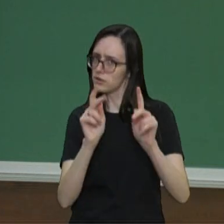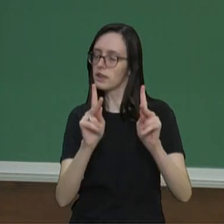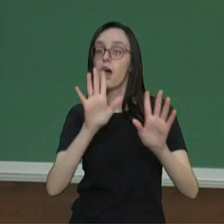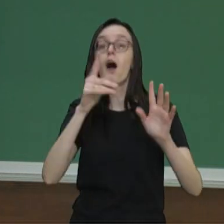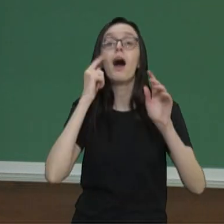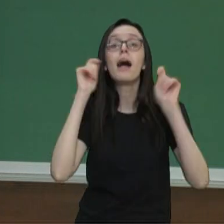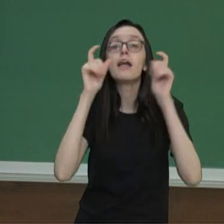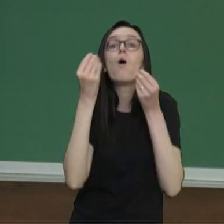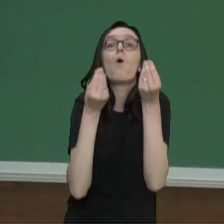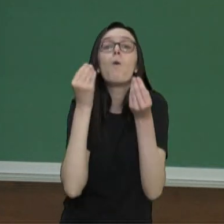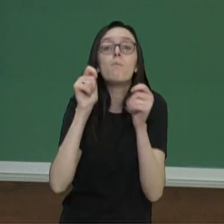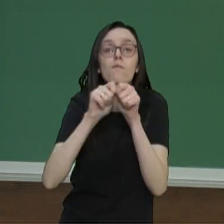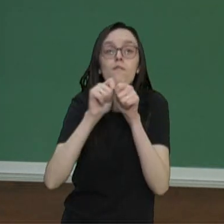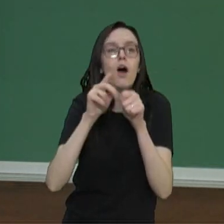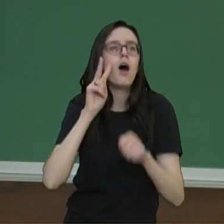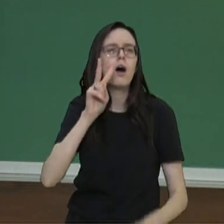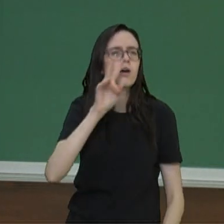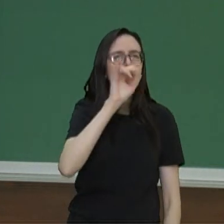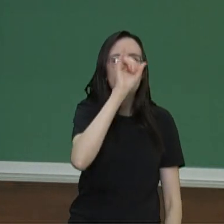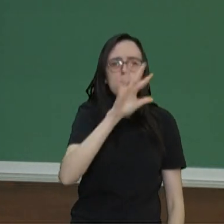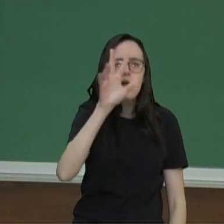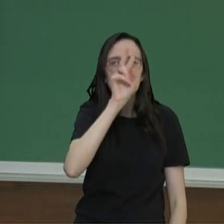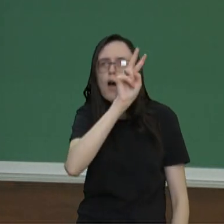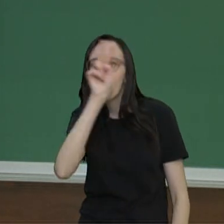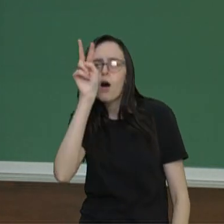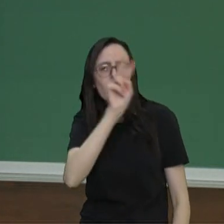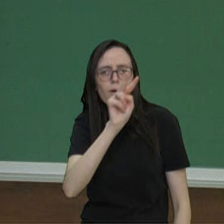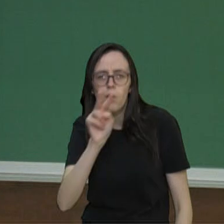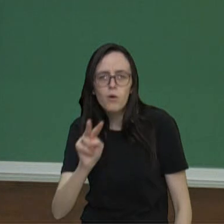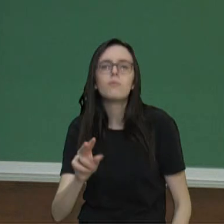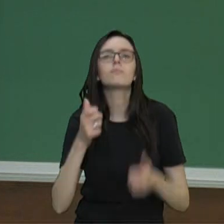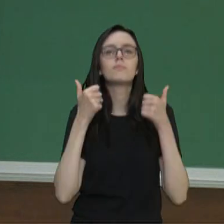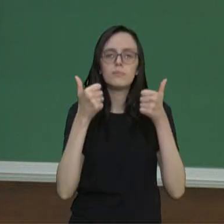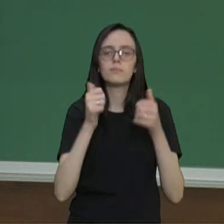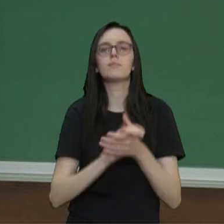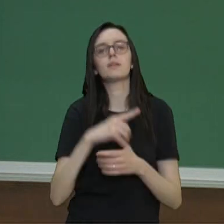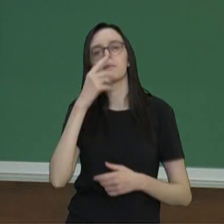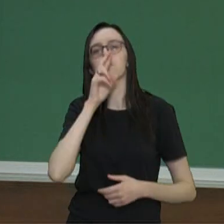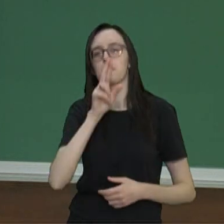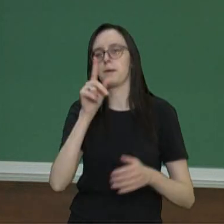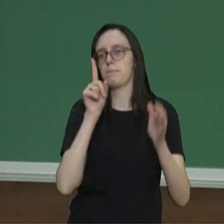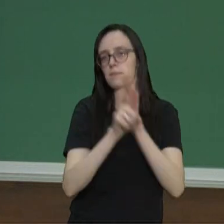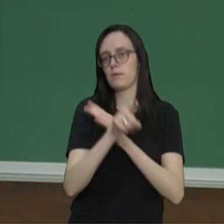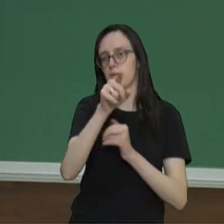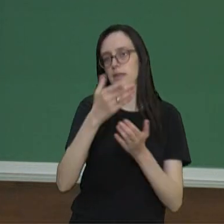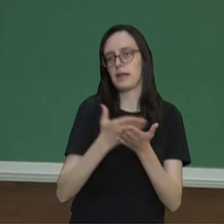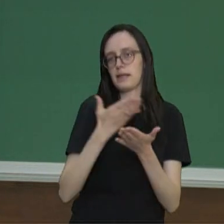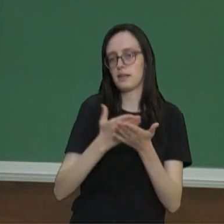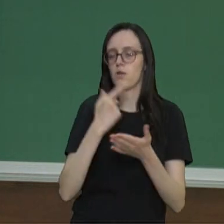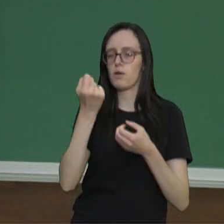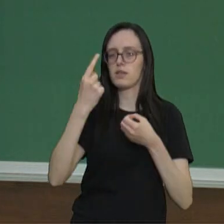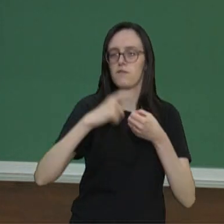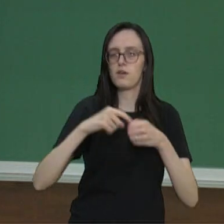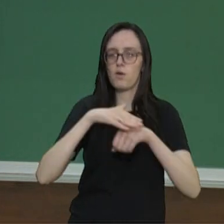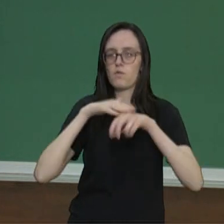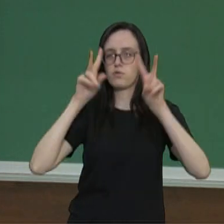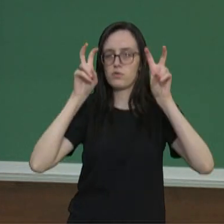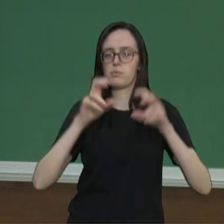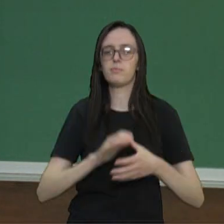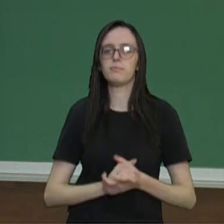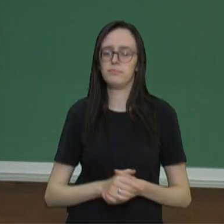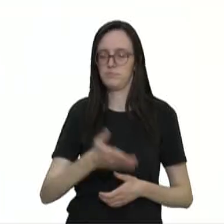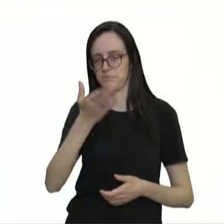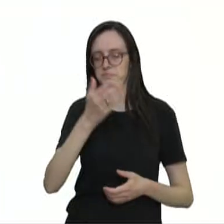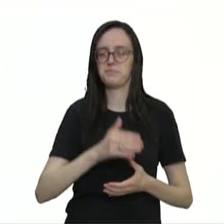Presta bastante atenção em todas as imagens do Getúlio Vargas, aí, em todos os detalhes, e responda essa questão no seu caderno, que a gente já volta a conversar sobre isso.